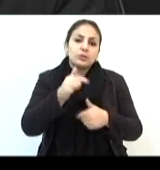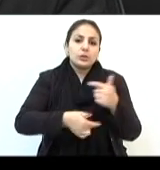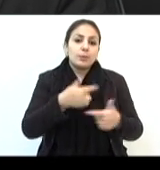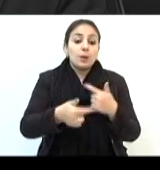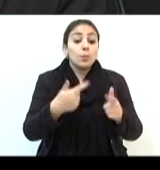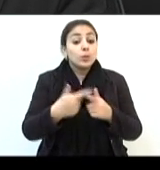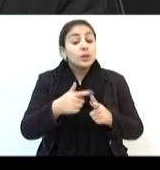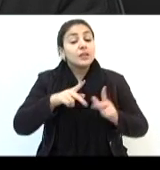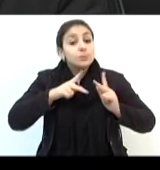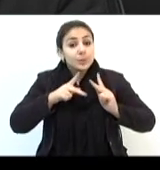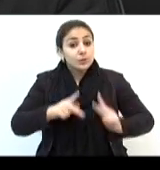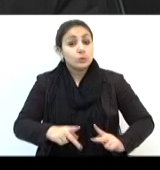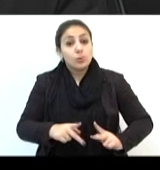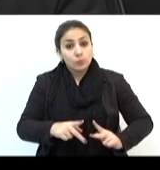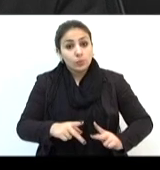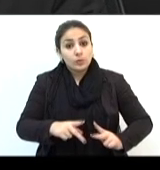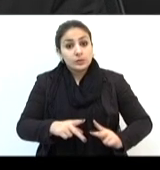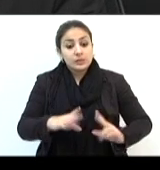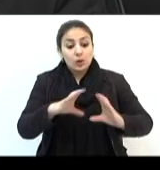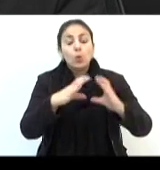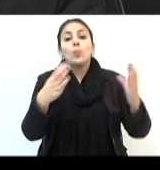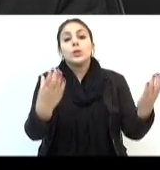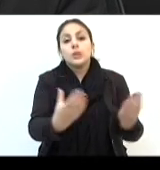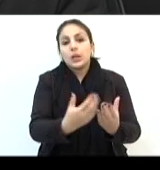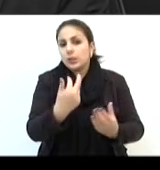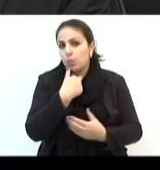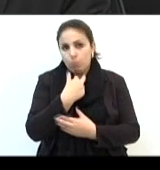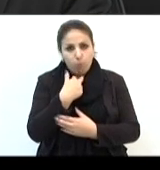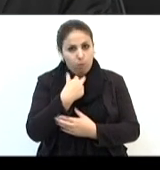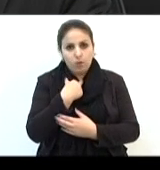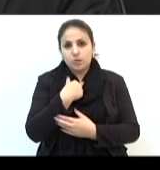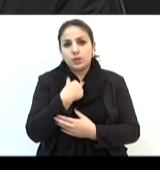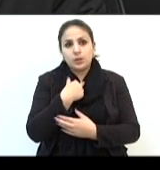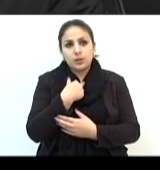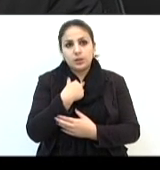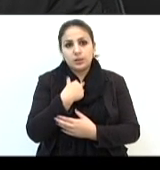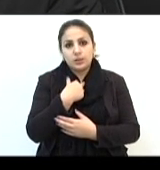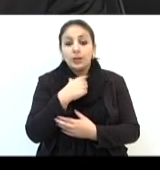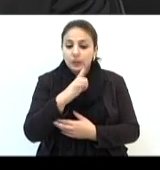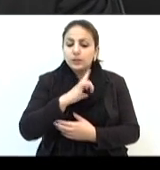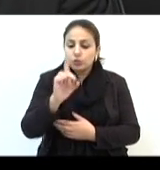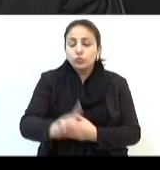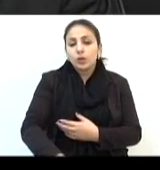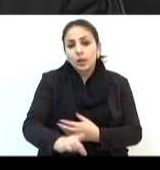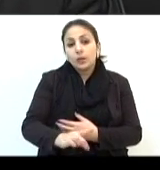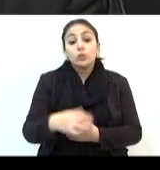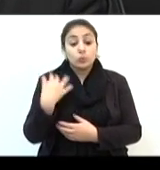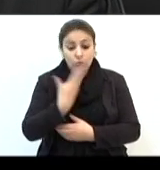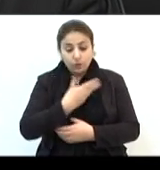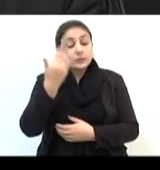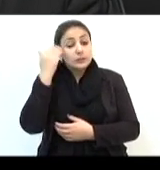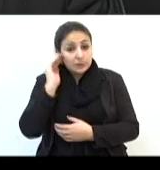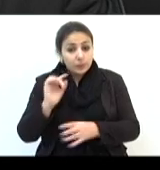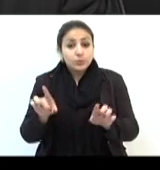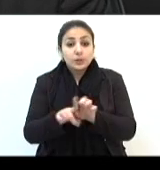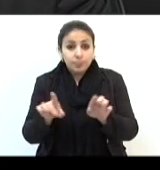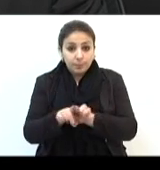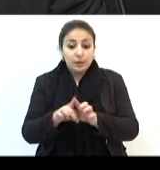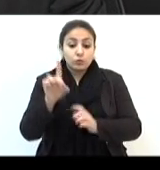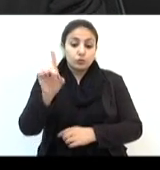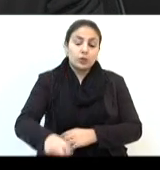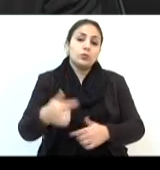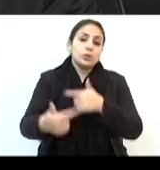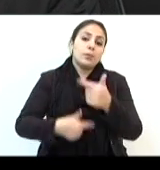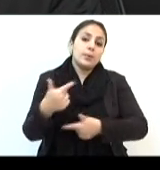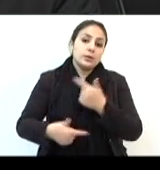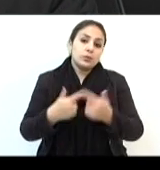pode ficar desassistida por um episódio desses. Obviamente nós entendemos o direito do trabalhador, do servidor, e essa lei vai nesse sentido,